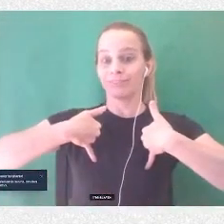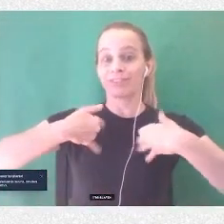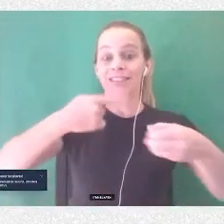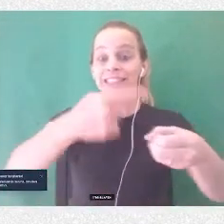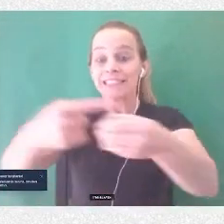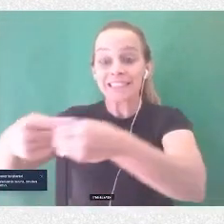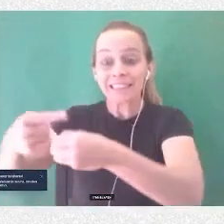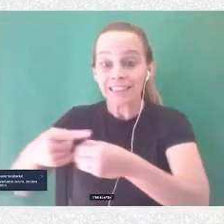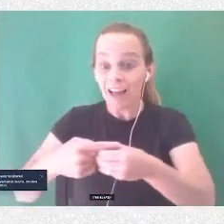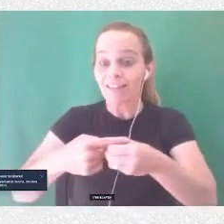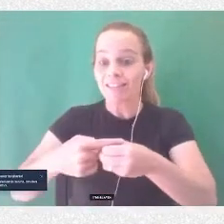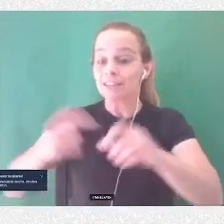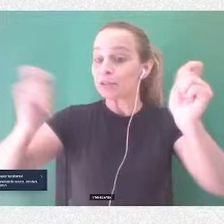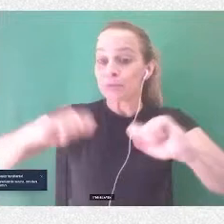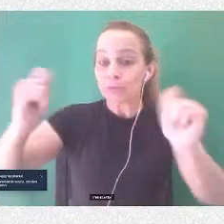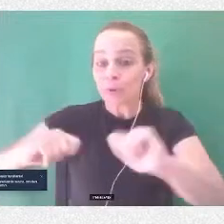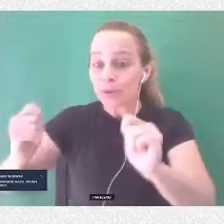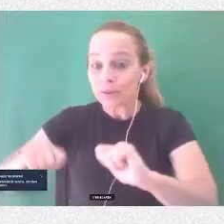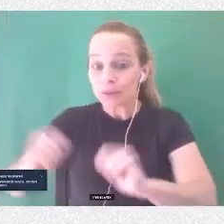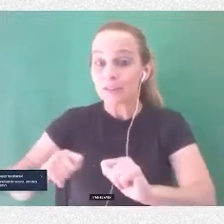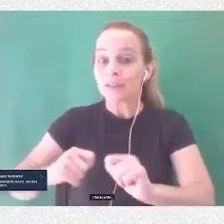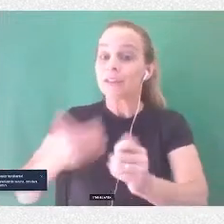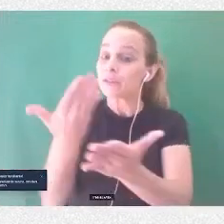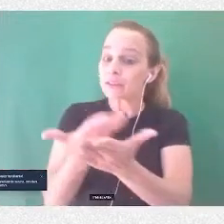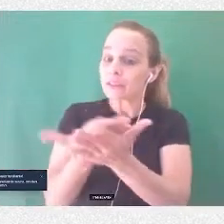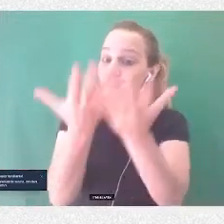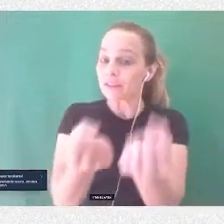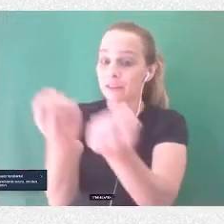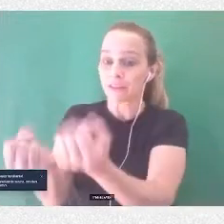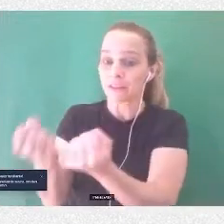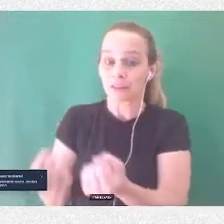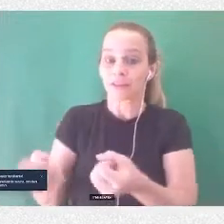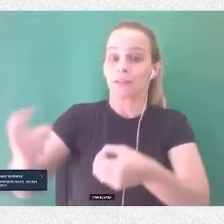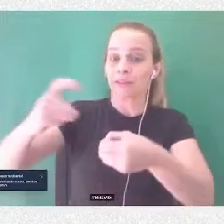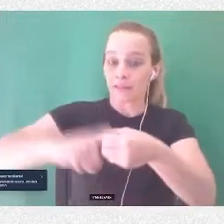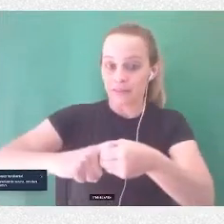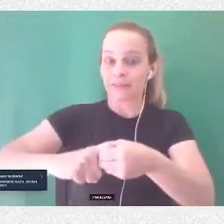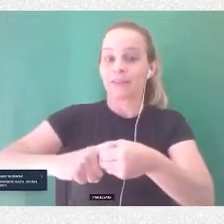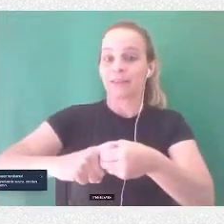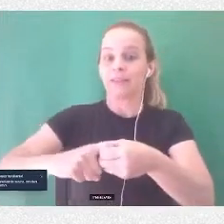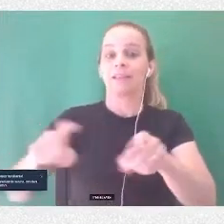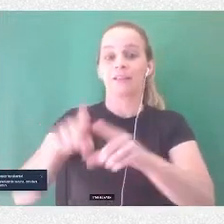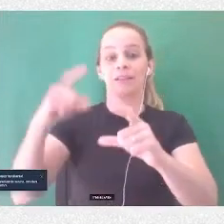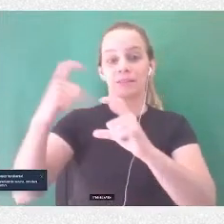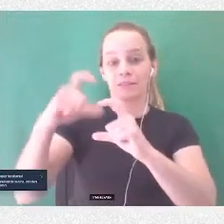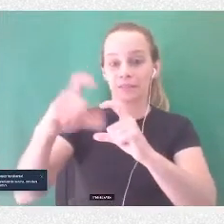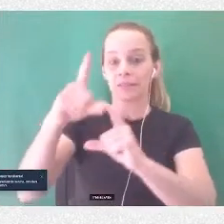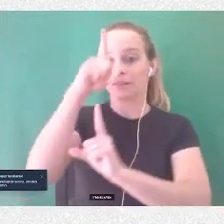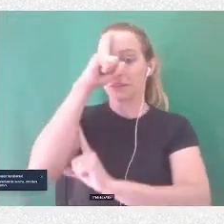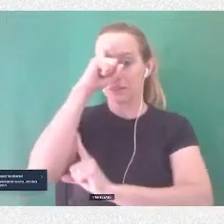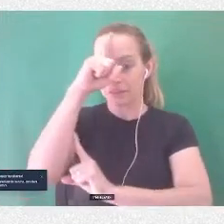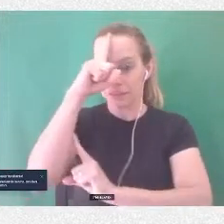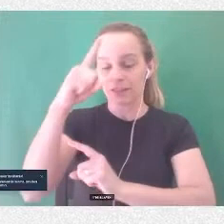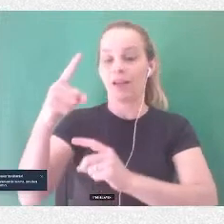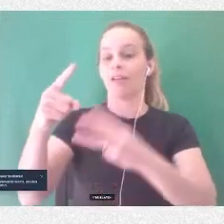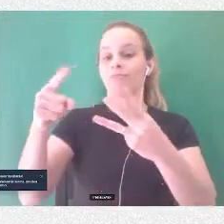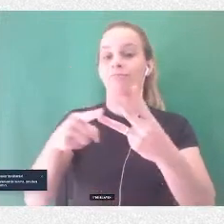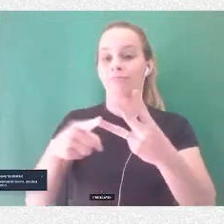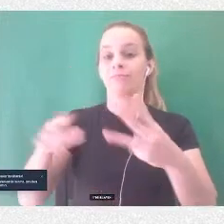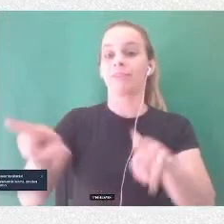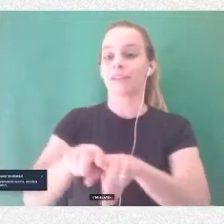poderiam receber esse estudo em parceria com a farmacêutica Pfizer, com o Hospital Moinhos de Vento e com a Universidade Federal do